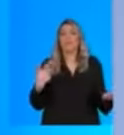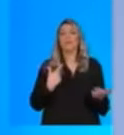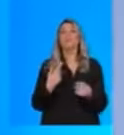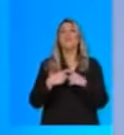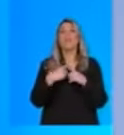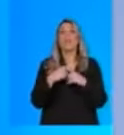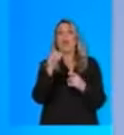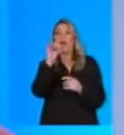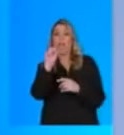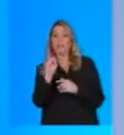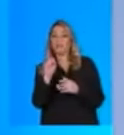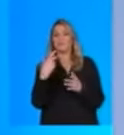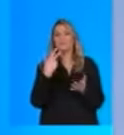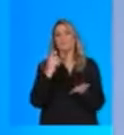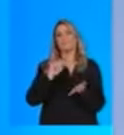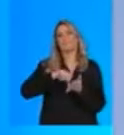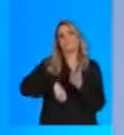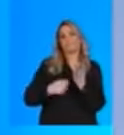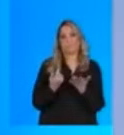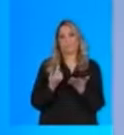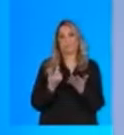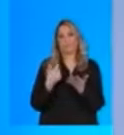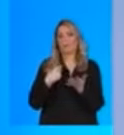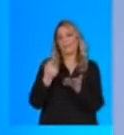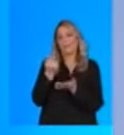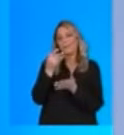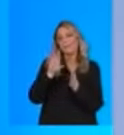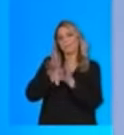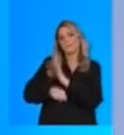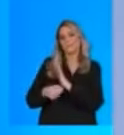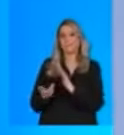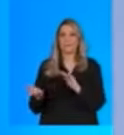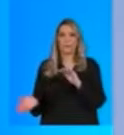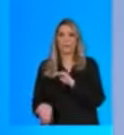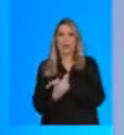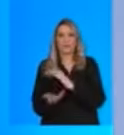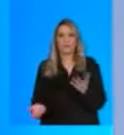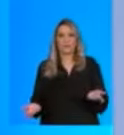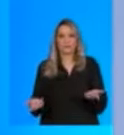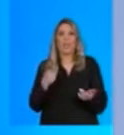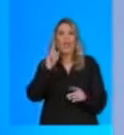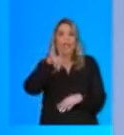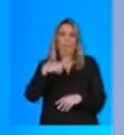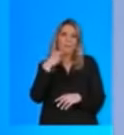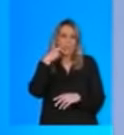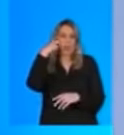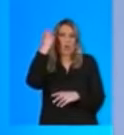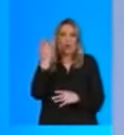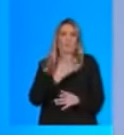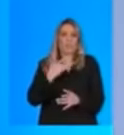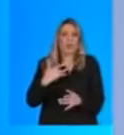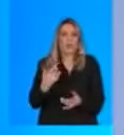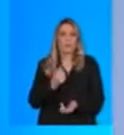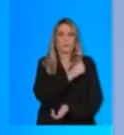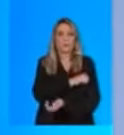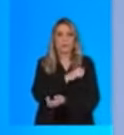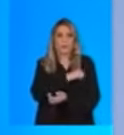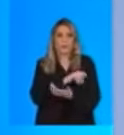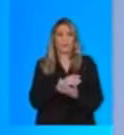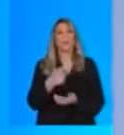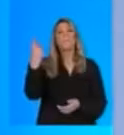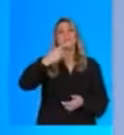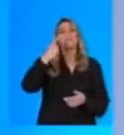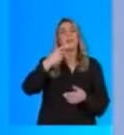algumas os contratadas sem licitação É uma vergonha o que tá acontecendo na saúde do Rio nós vamos primeiro